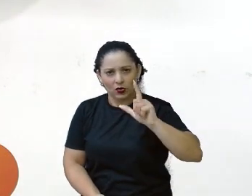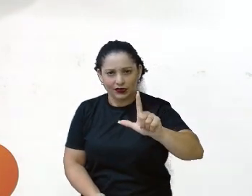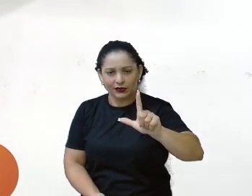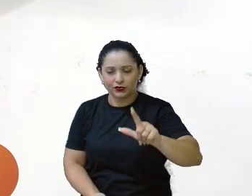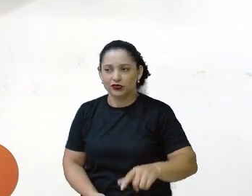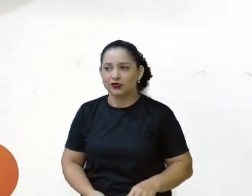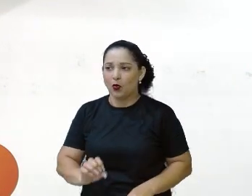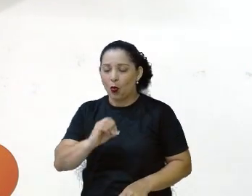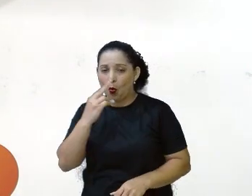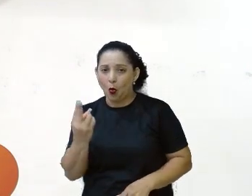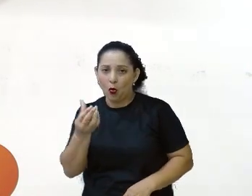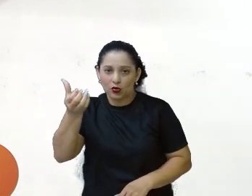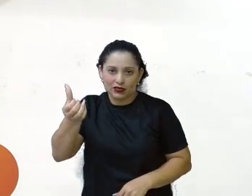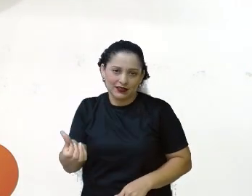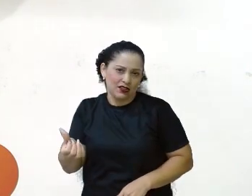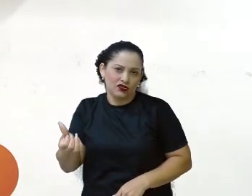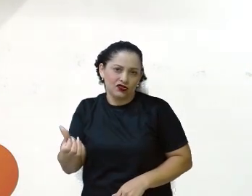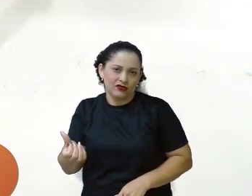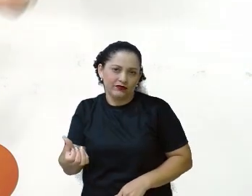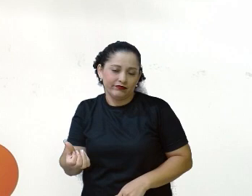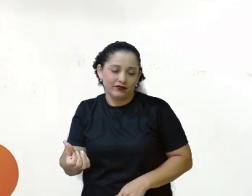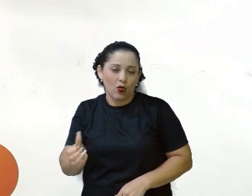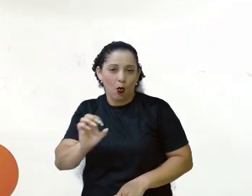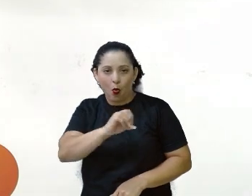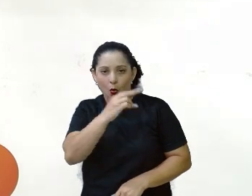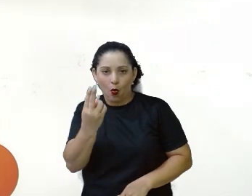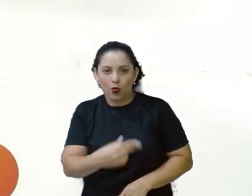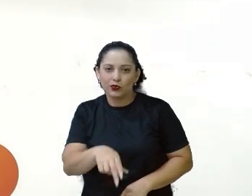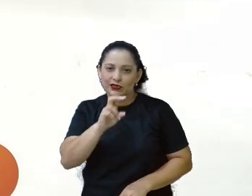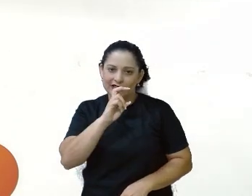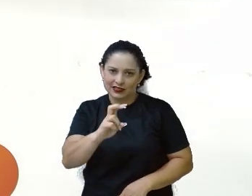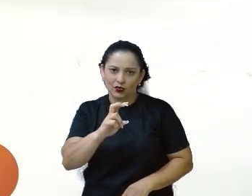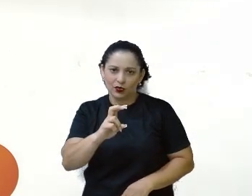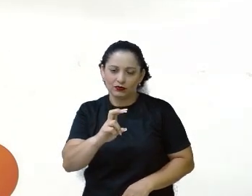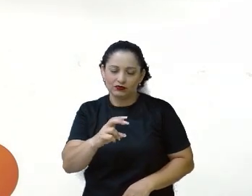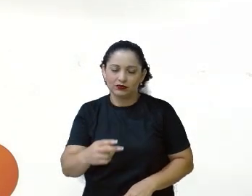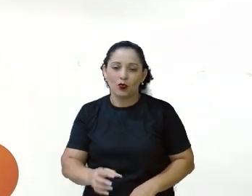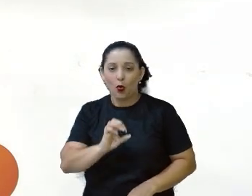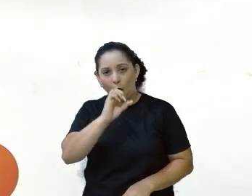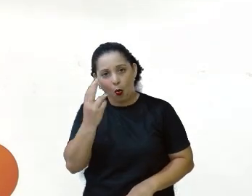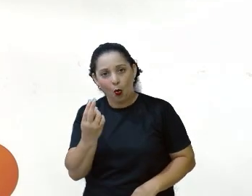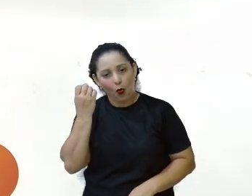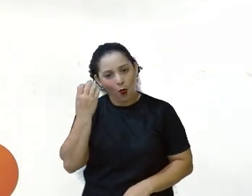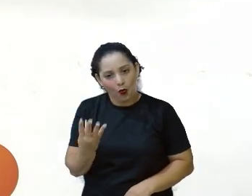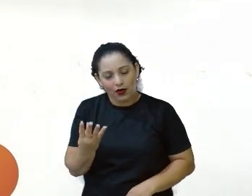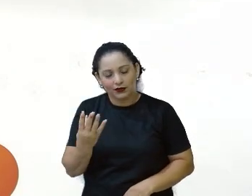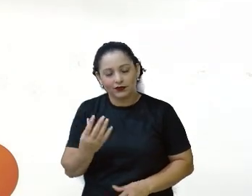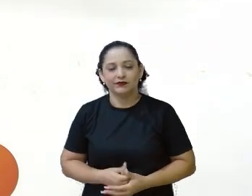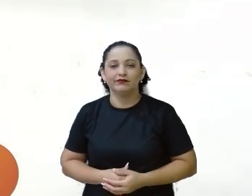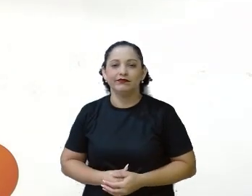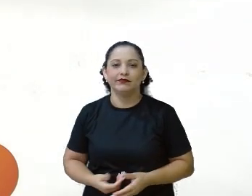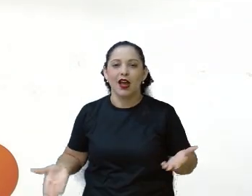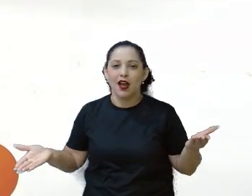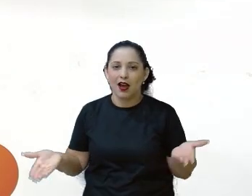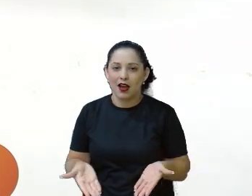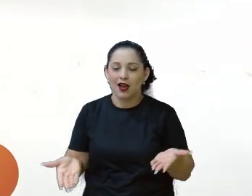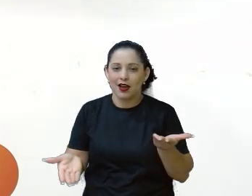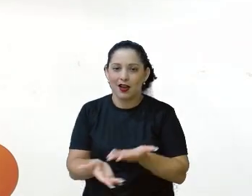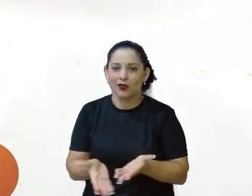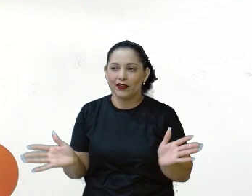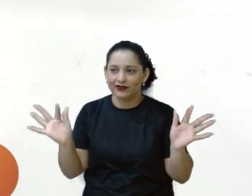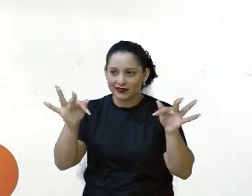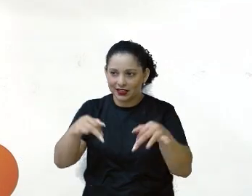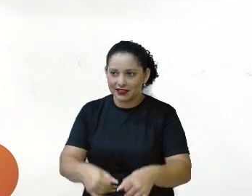são o de 6 litros, o de 5 e o de 4. E para fechar a aula, eu